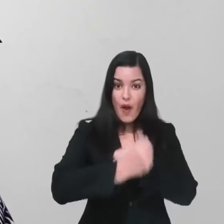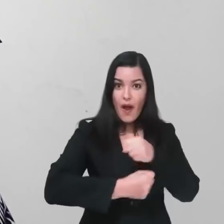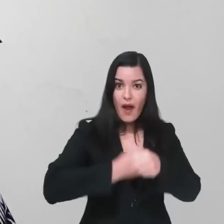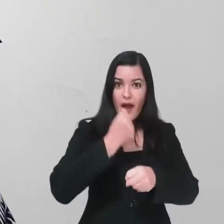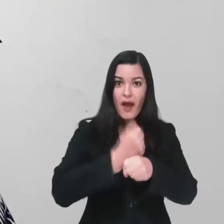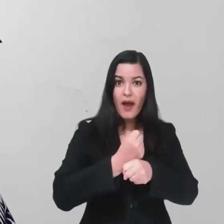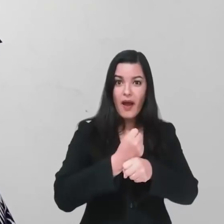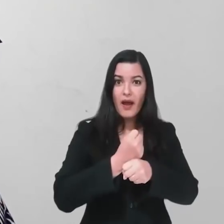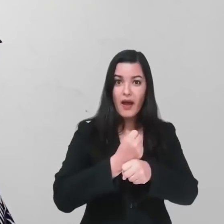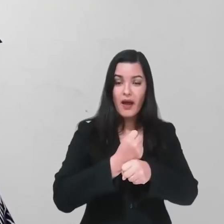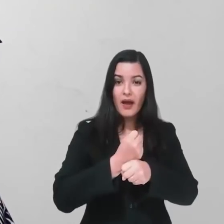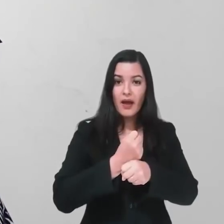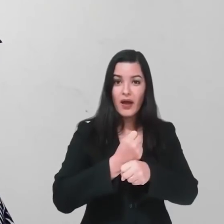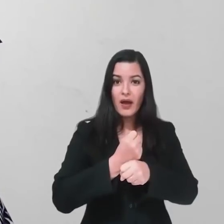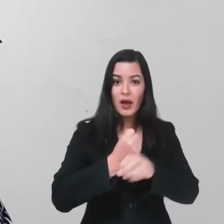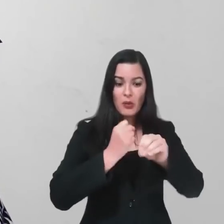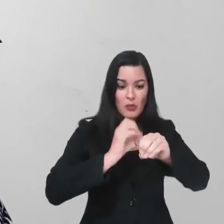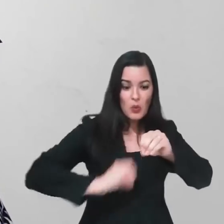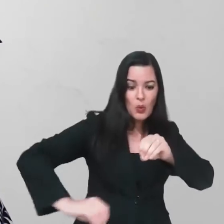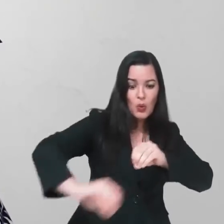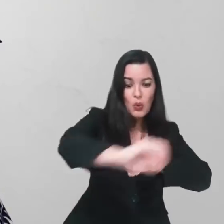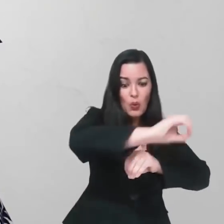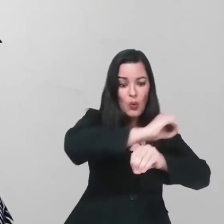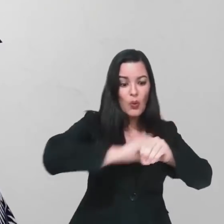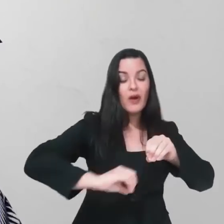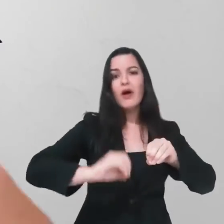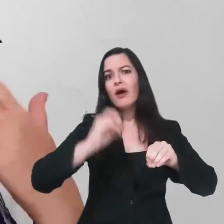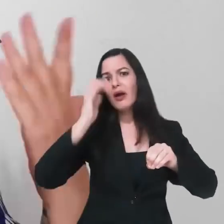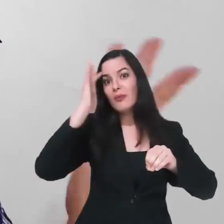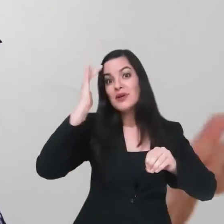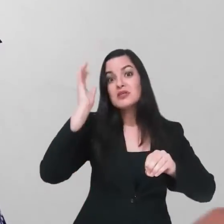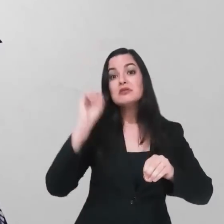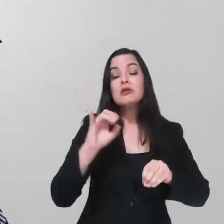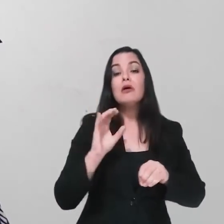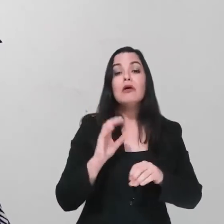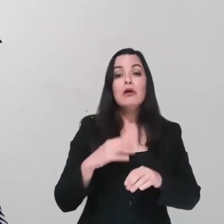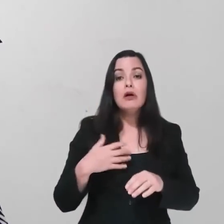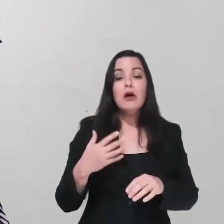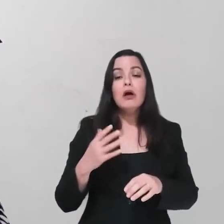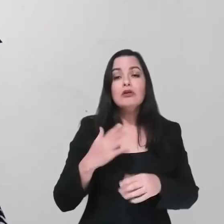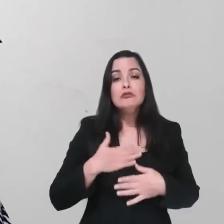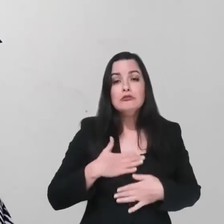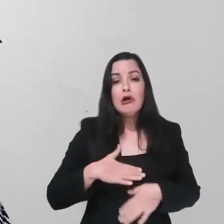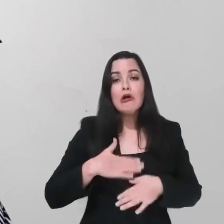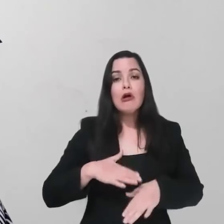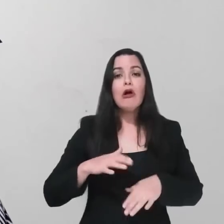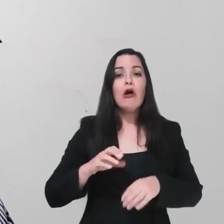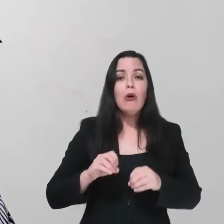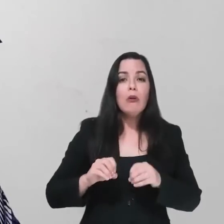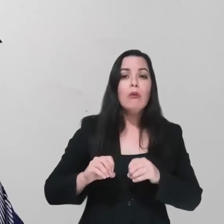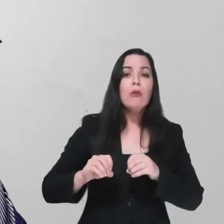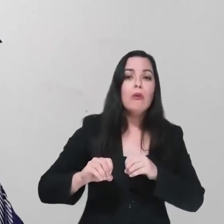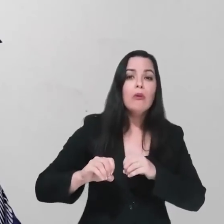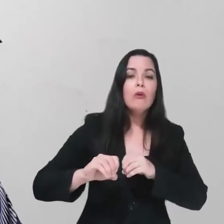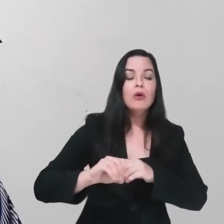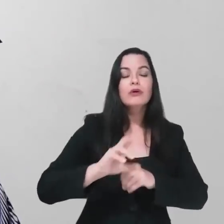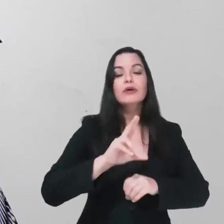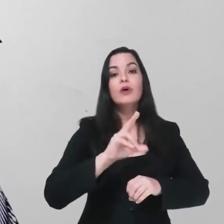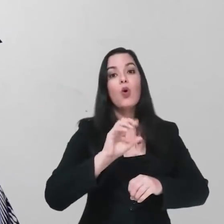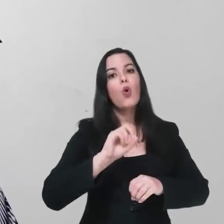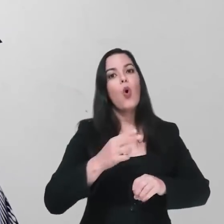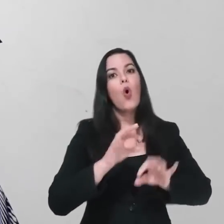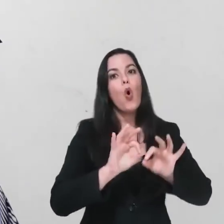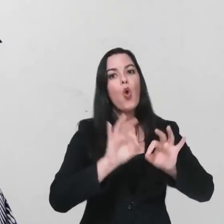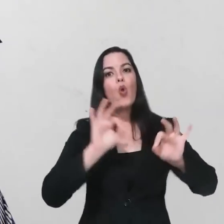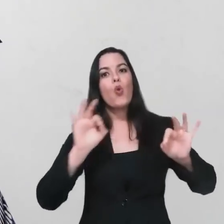Sol, vocês imaginem se ela fosse mais devagarzinho ou se estivesse mais distante do Sol. Para que todas